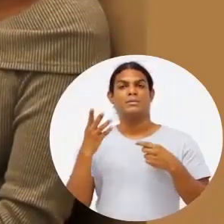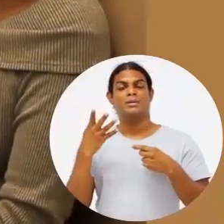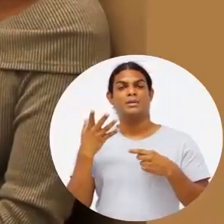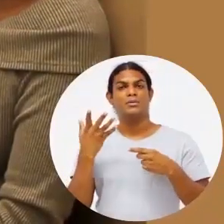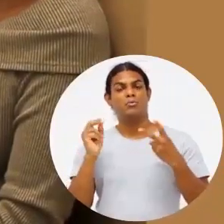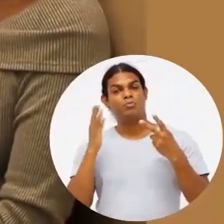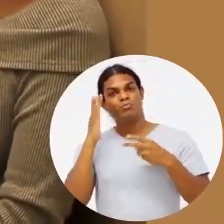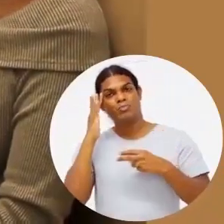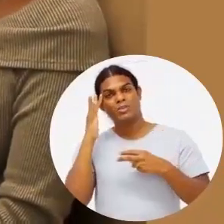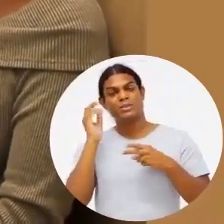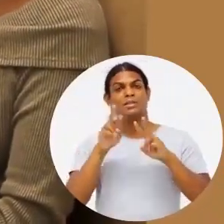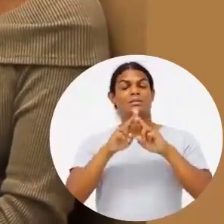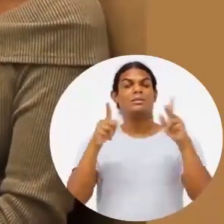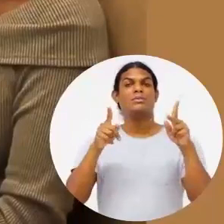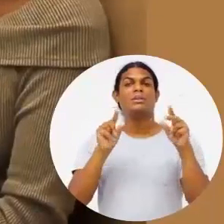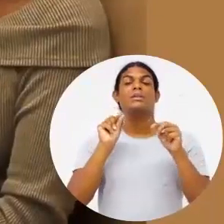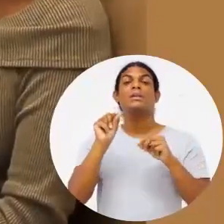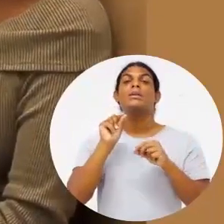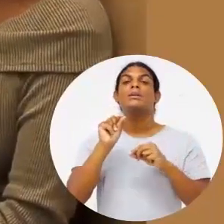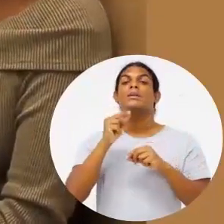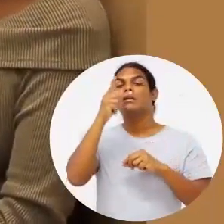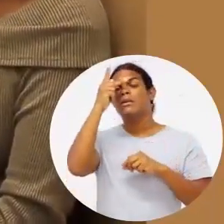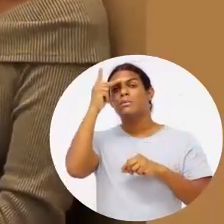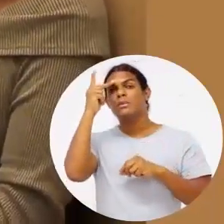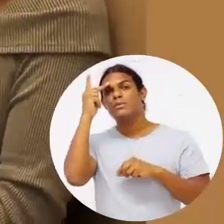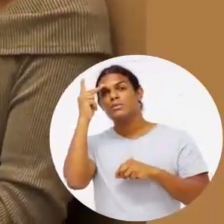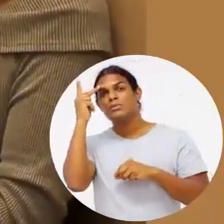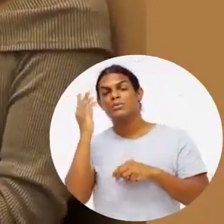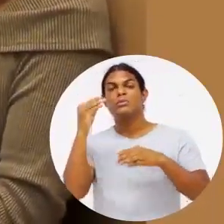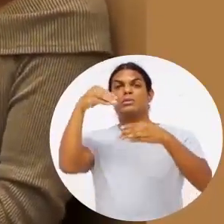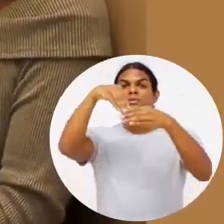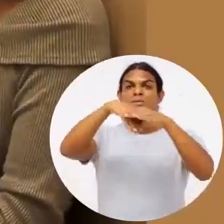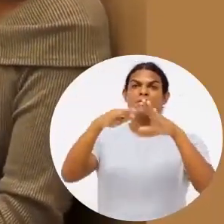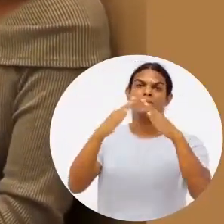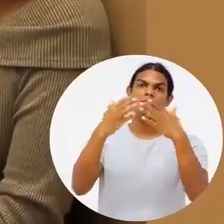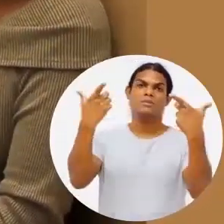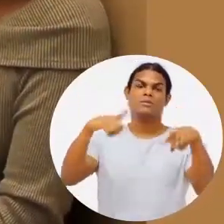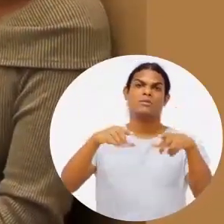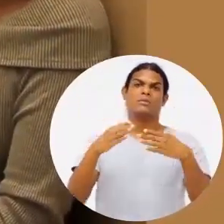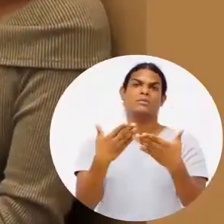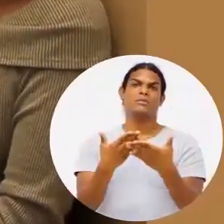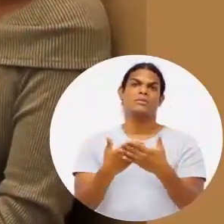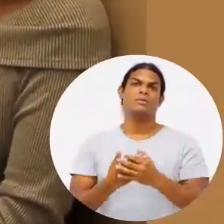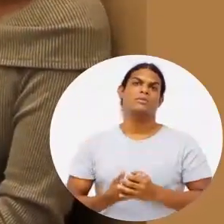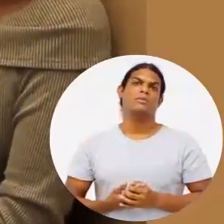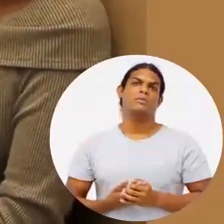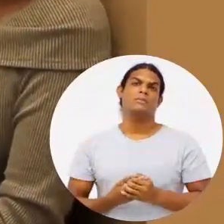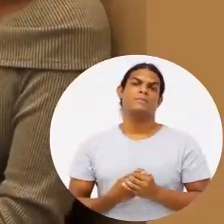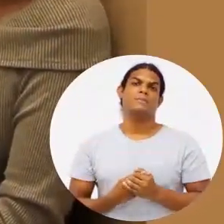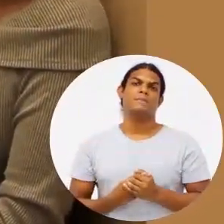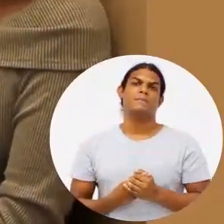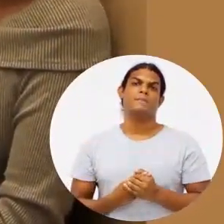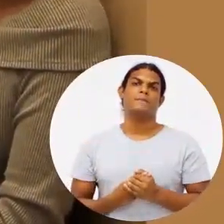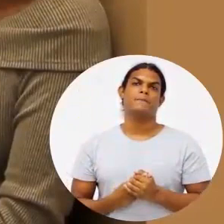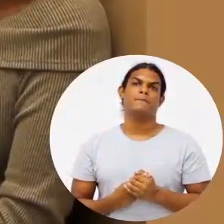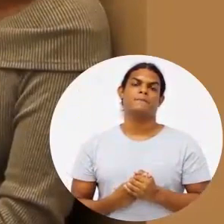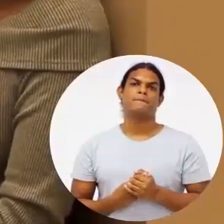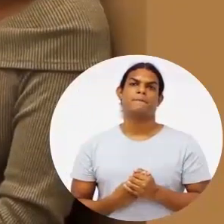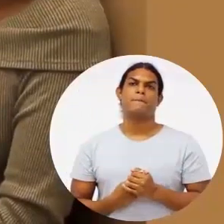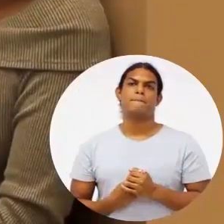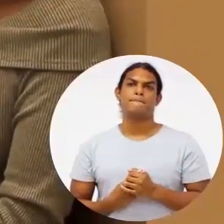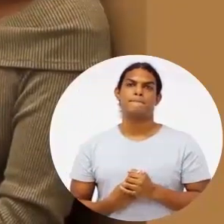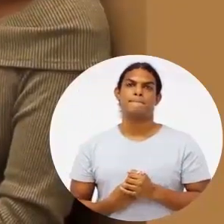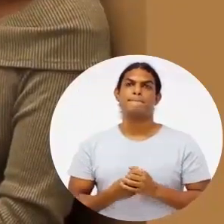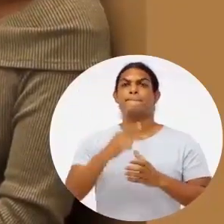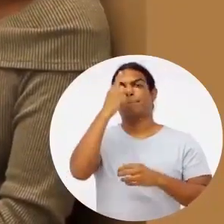inversa. Quem é que vai morar na casa? Quem é que de fato vai usar Quem vai usar aquele ambiente, né? É o usuário, quem está ali dentro. E as